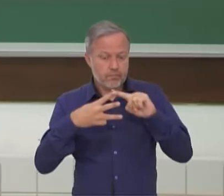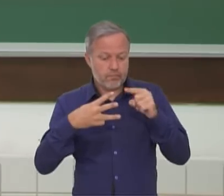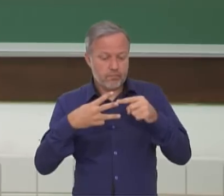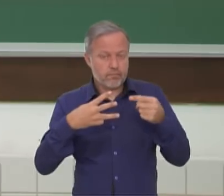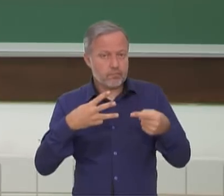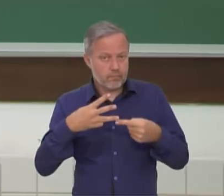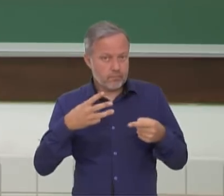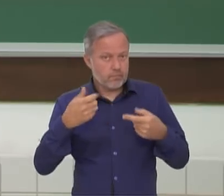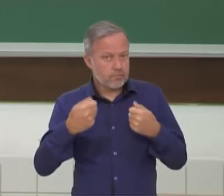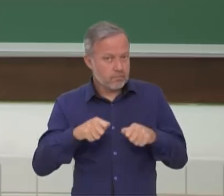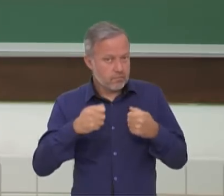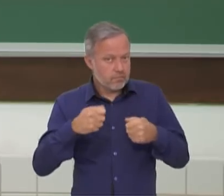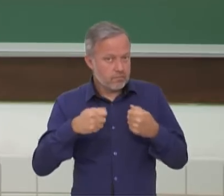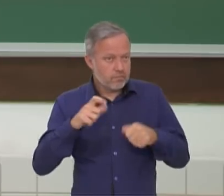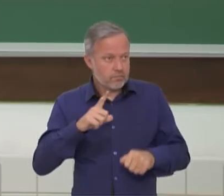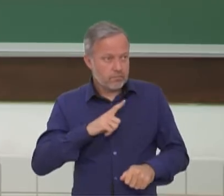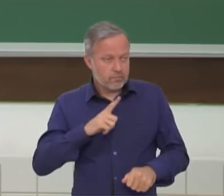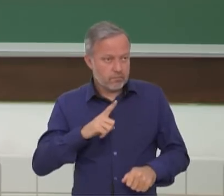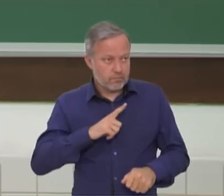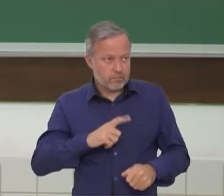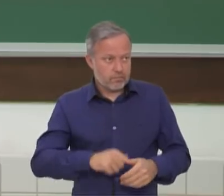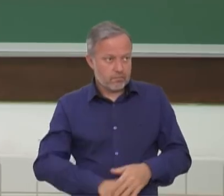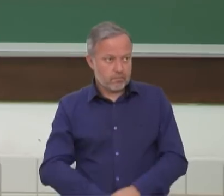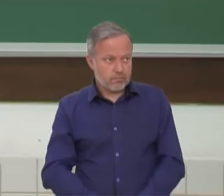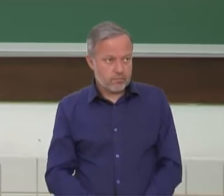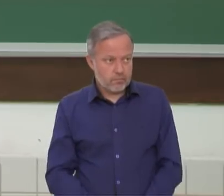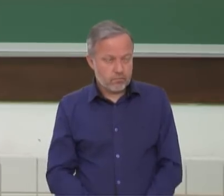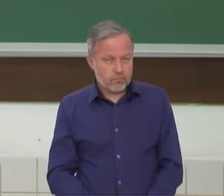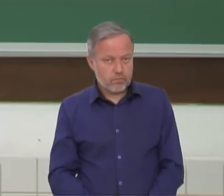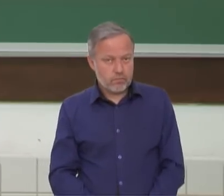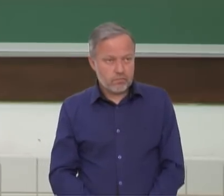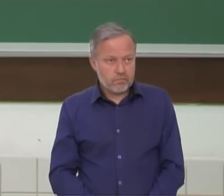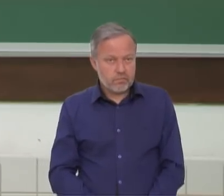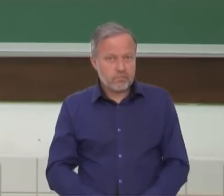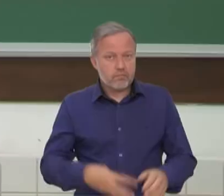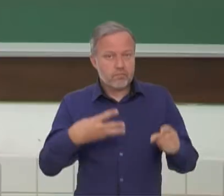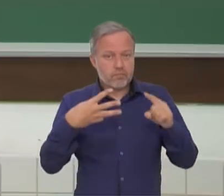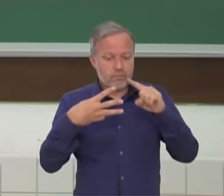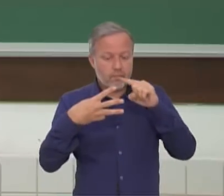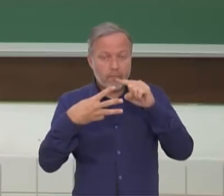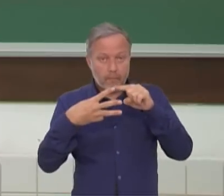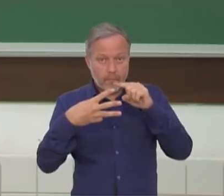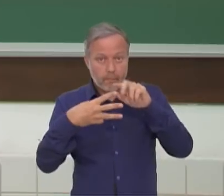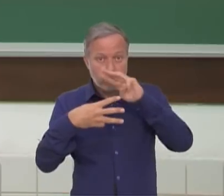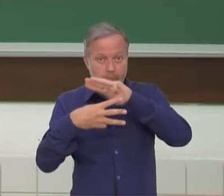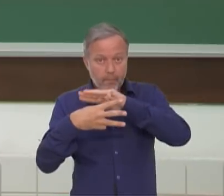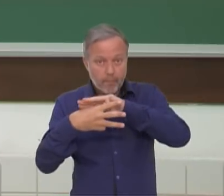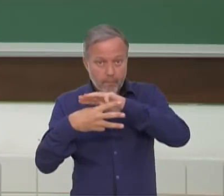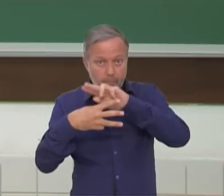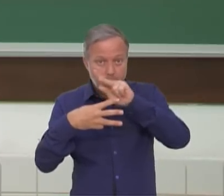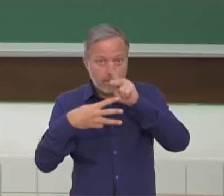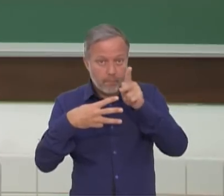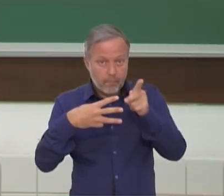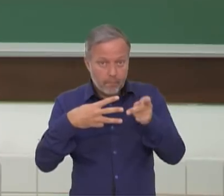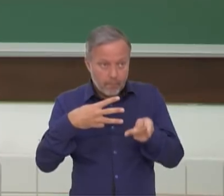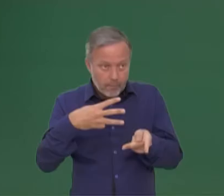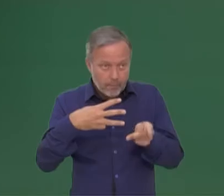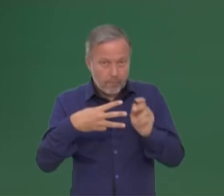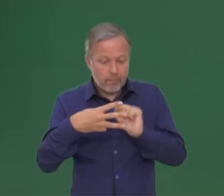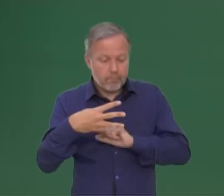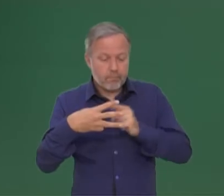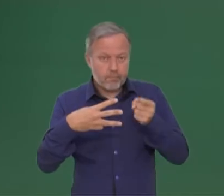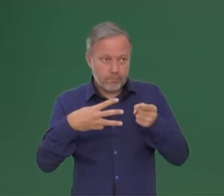3 estruturas que eu mostro para vocês. Então, uma delas eu chamo de membrana plasmática,